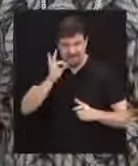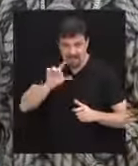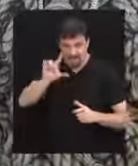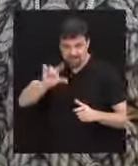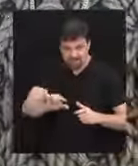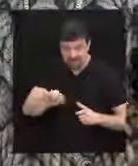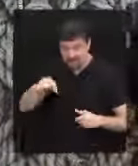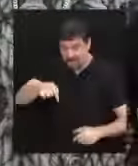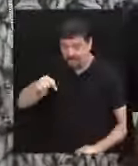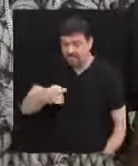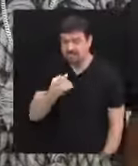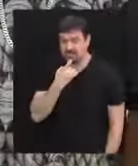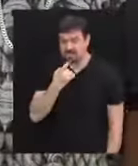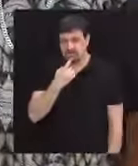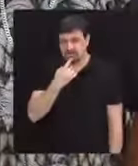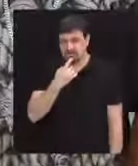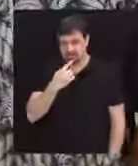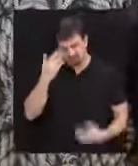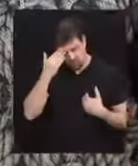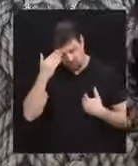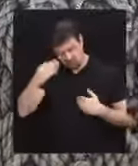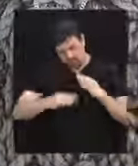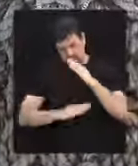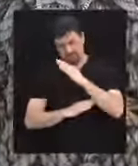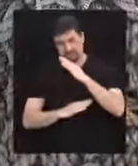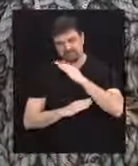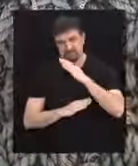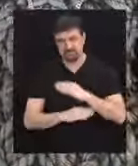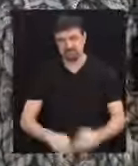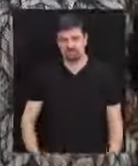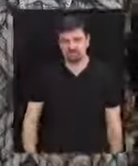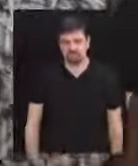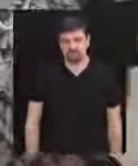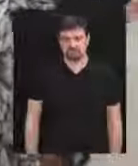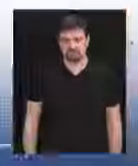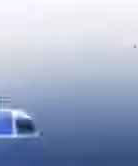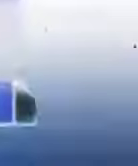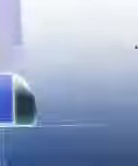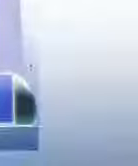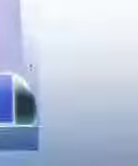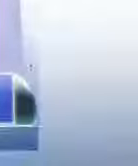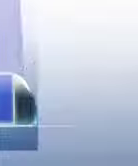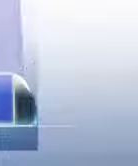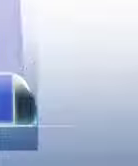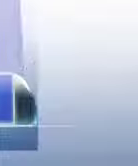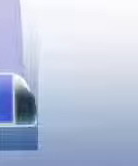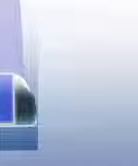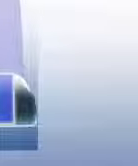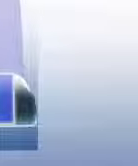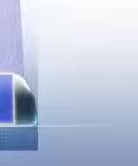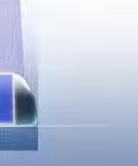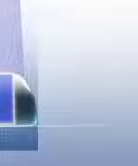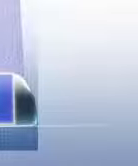ter no Cafezinho, em Campinas, se Deus quiser, tamo junto. Muito obrigado, TV Câmara, Grupo Mendes.